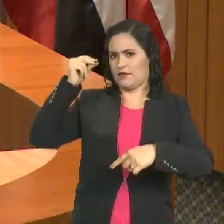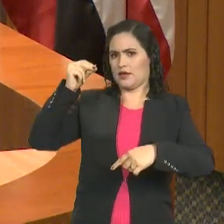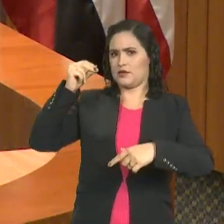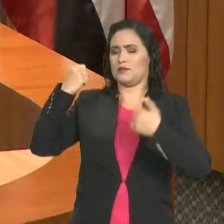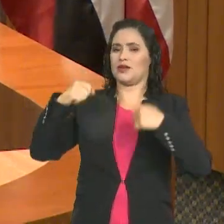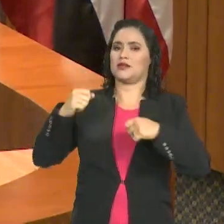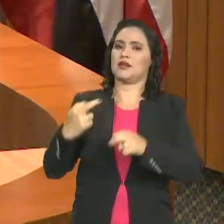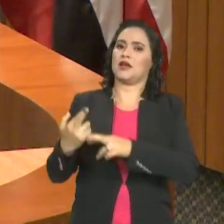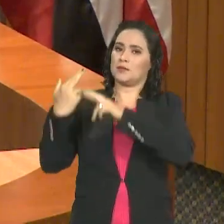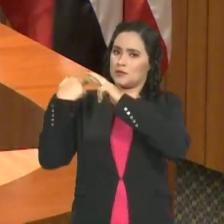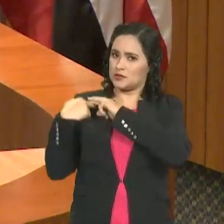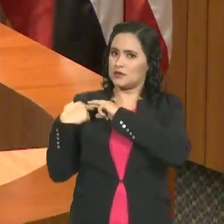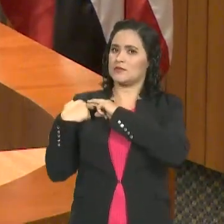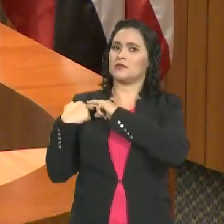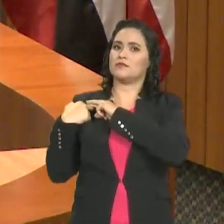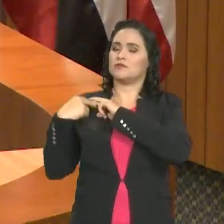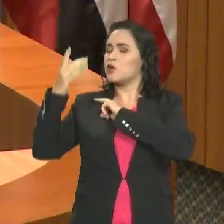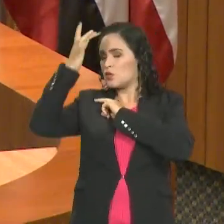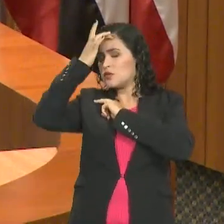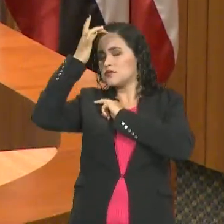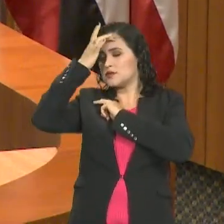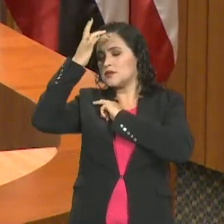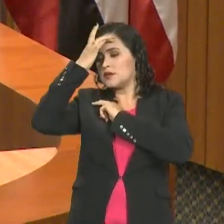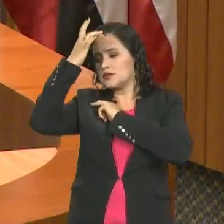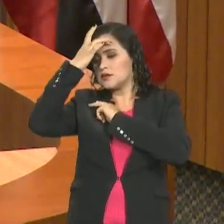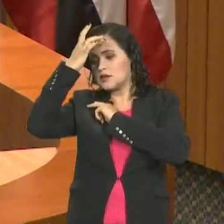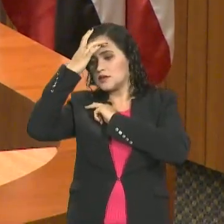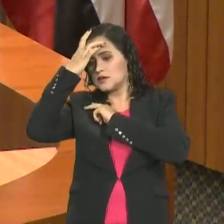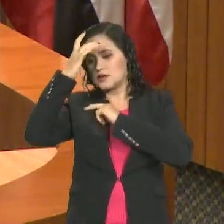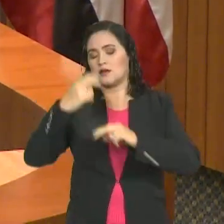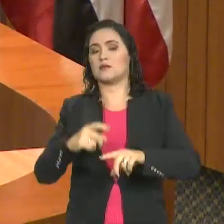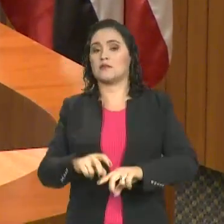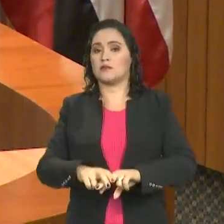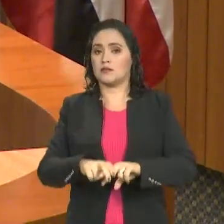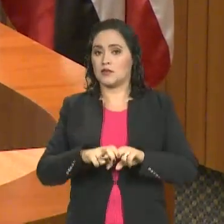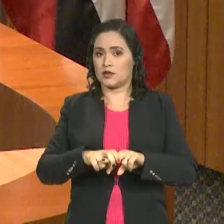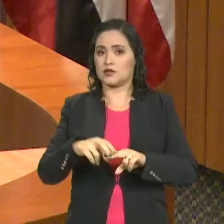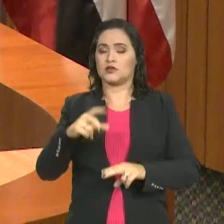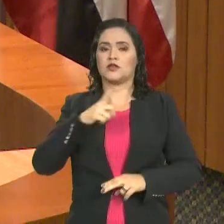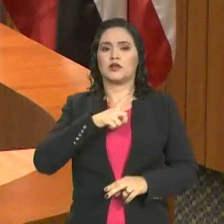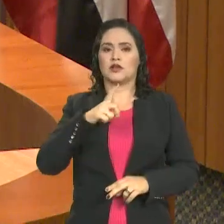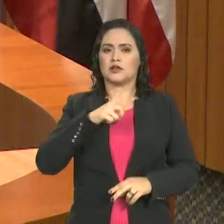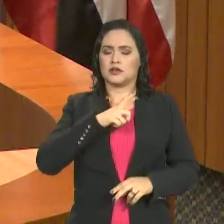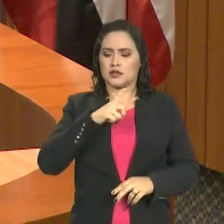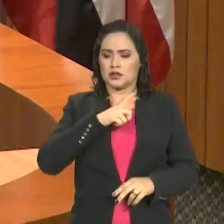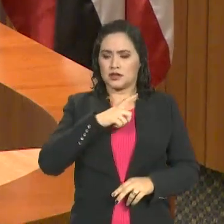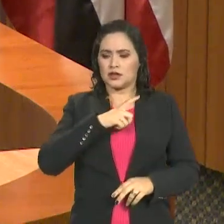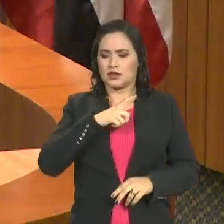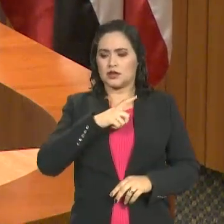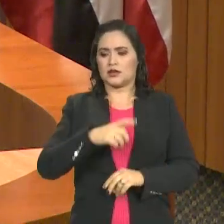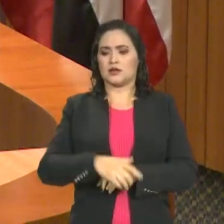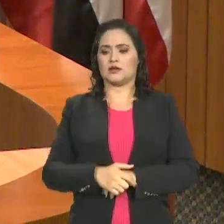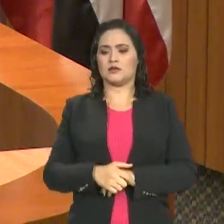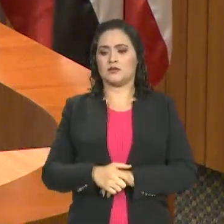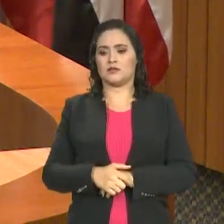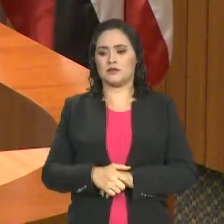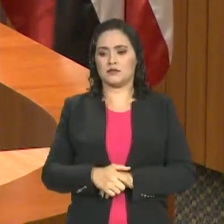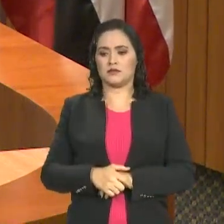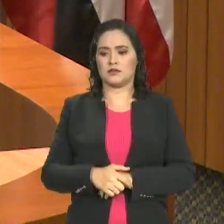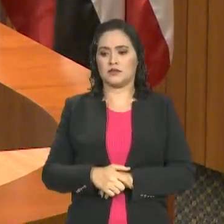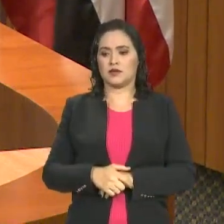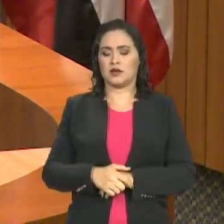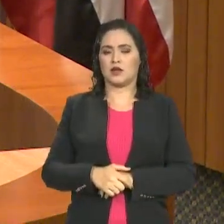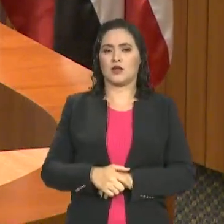coerência. Portanto, em relação a isso, com certeza vai haver uma enxurrada de buscas aí, de decretações, de ações